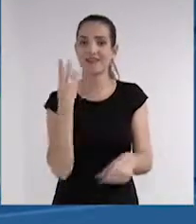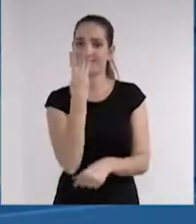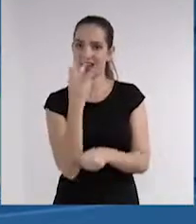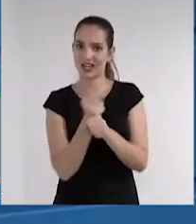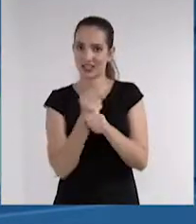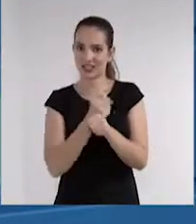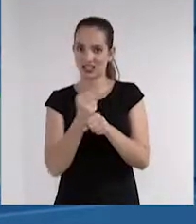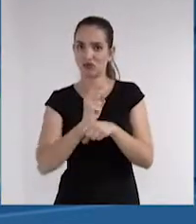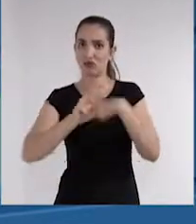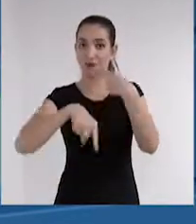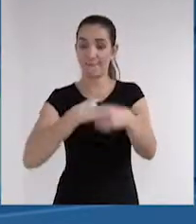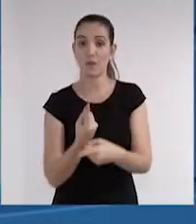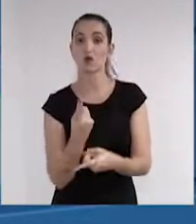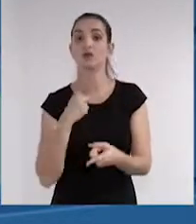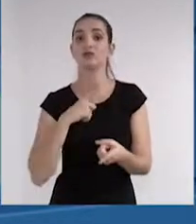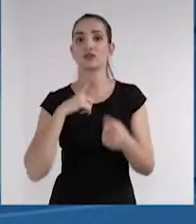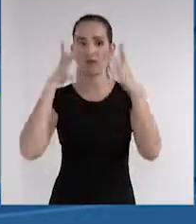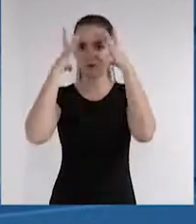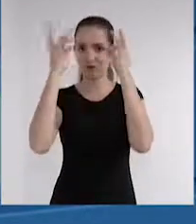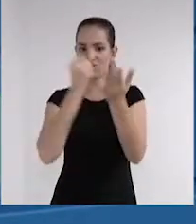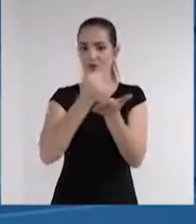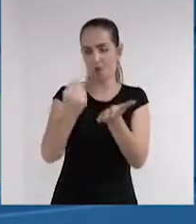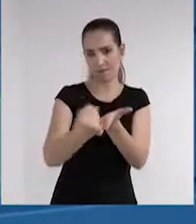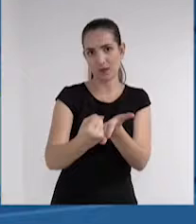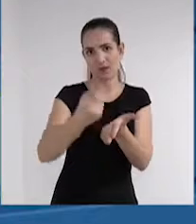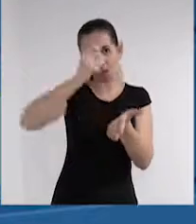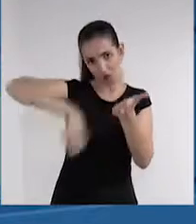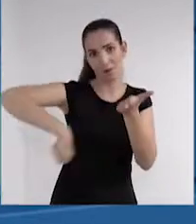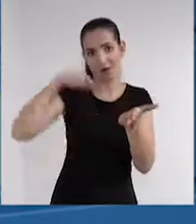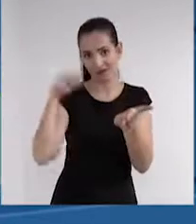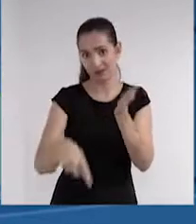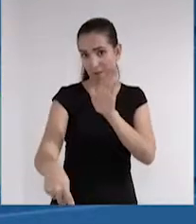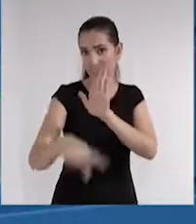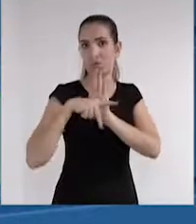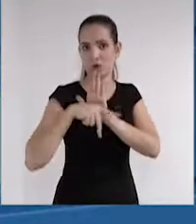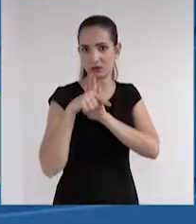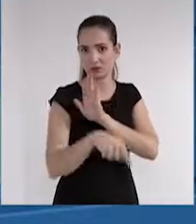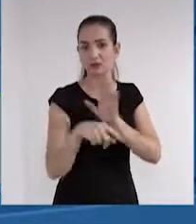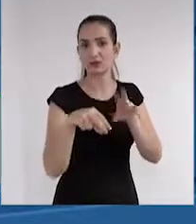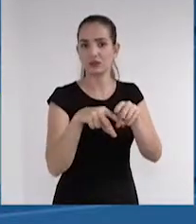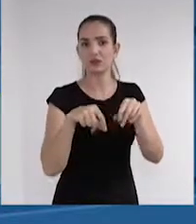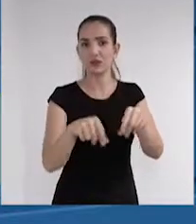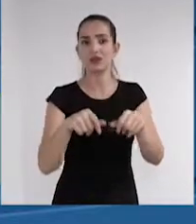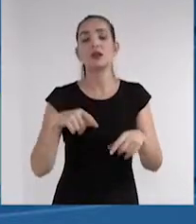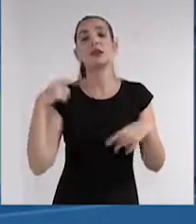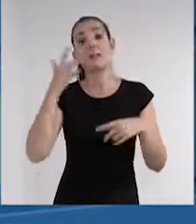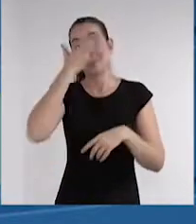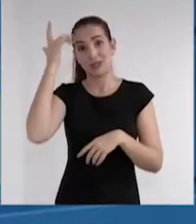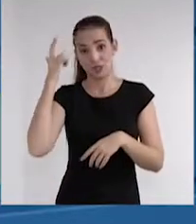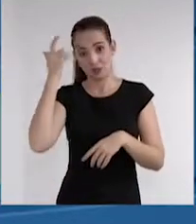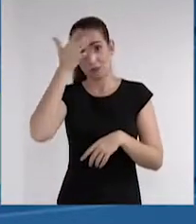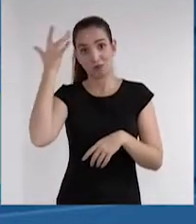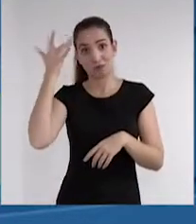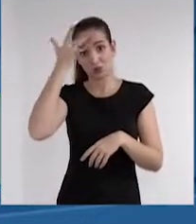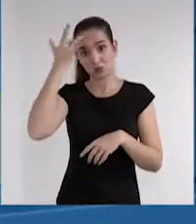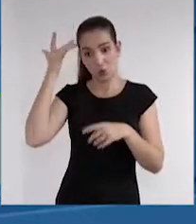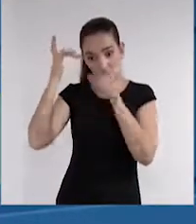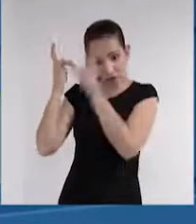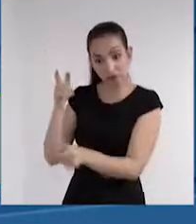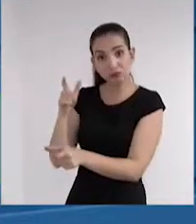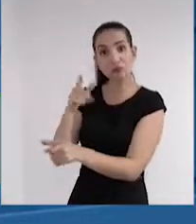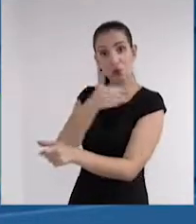sai a titulação, e que deveria sair em 10 anos, com certeza, 3 anos de carência, 17 anos para pagar o preço da